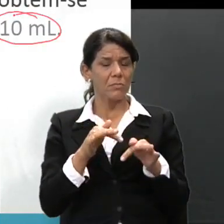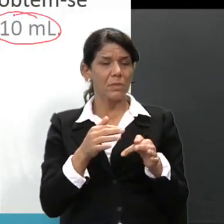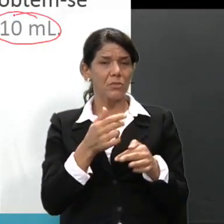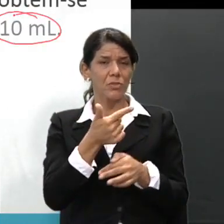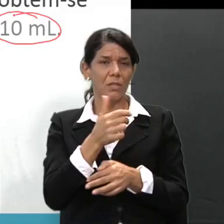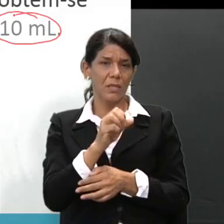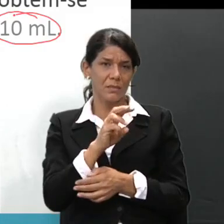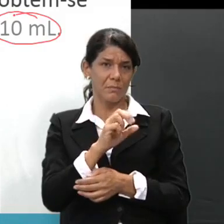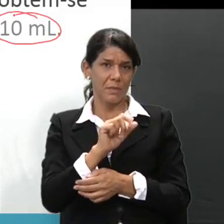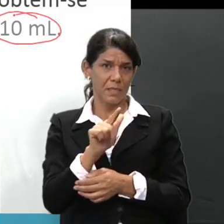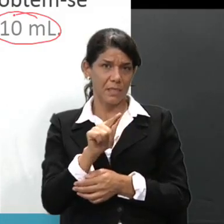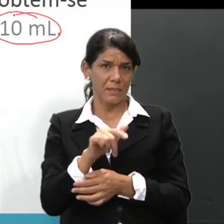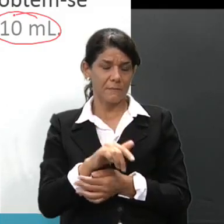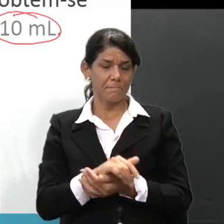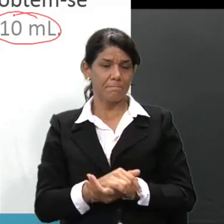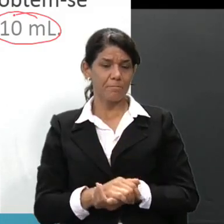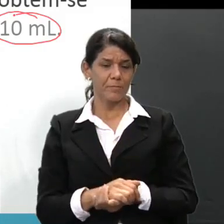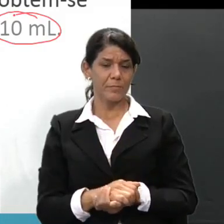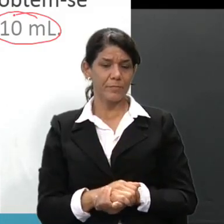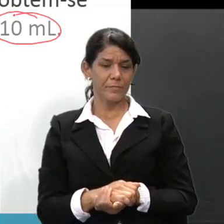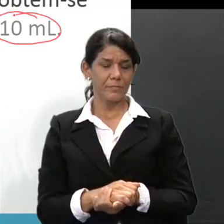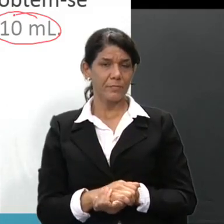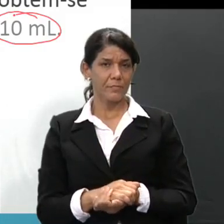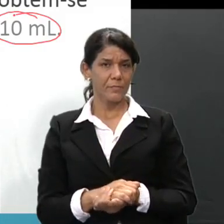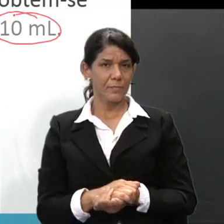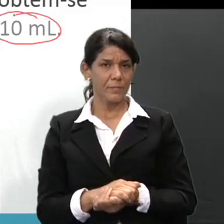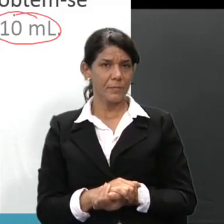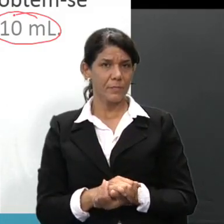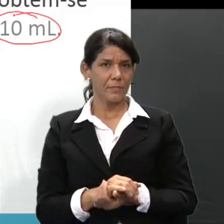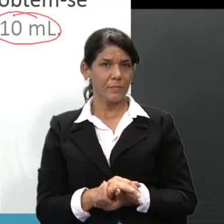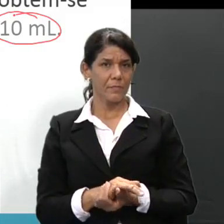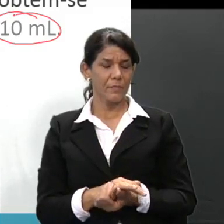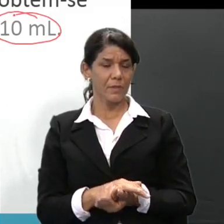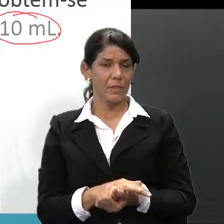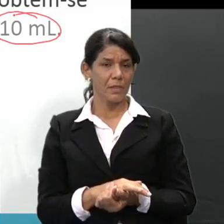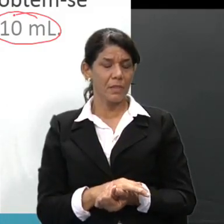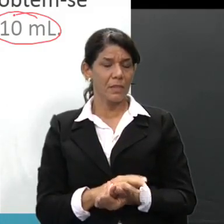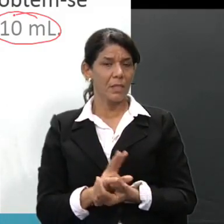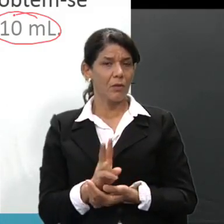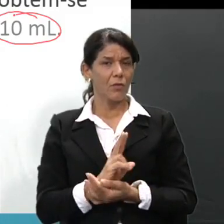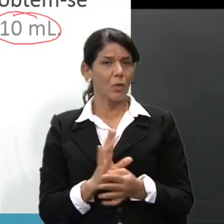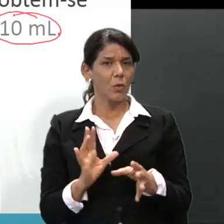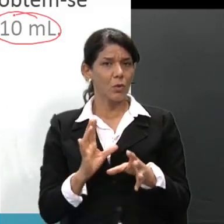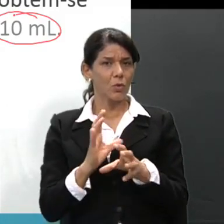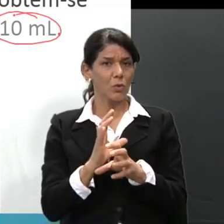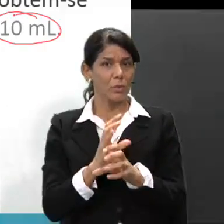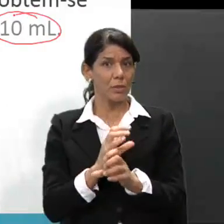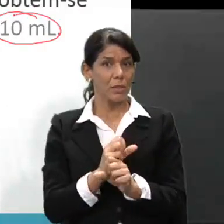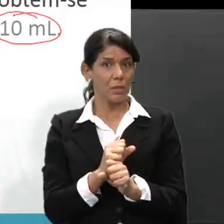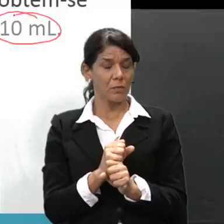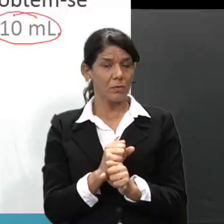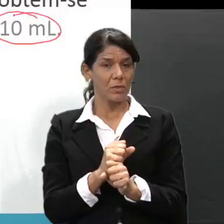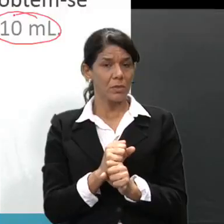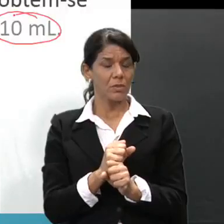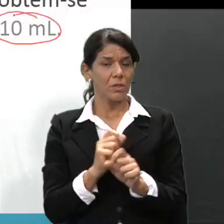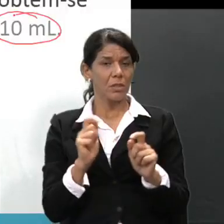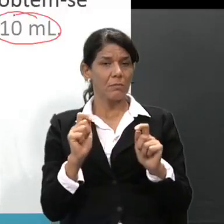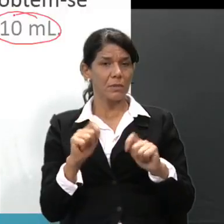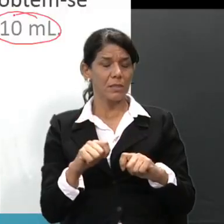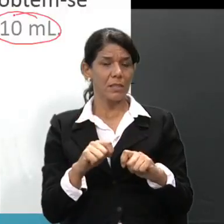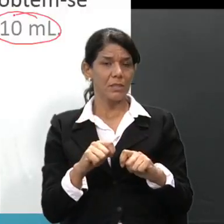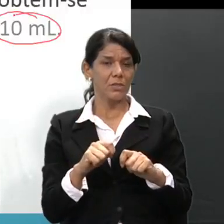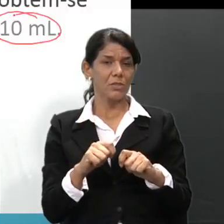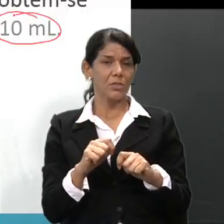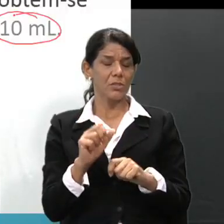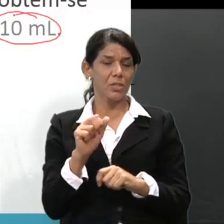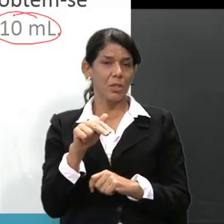de 10 ml, que é o valor total de capacidade de um